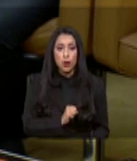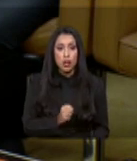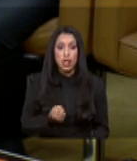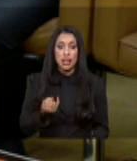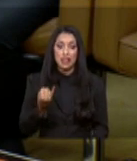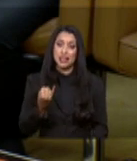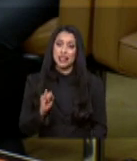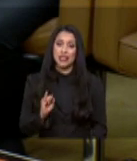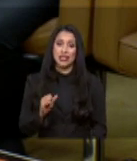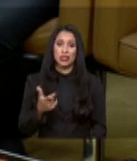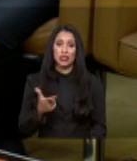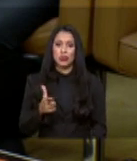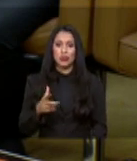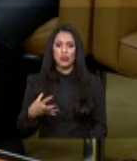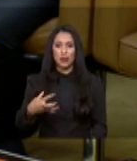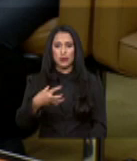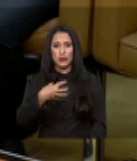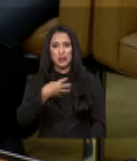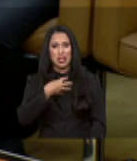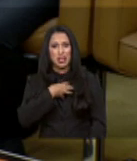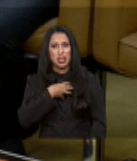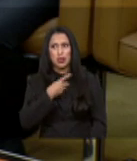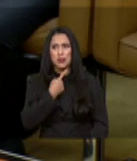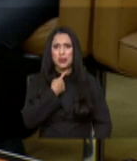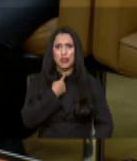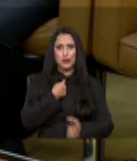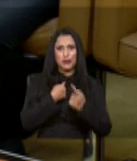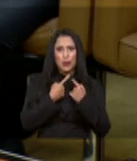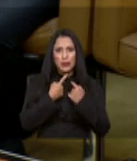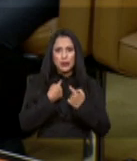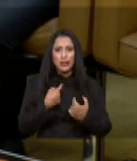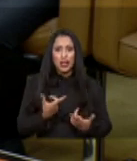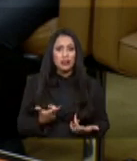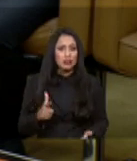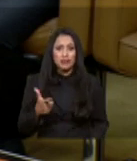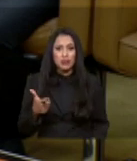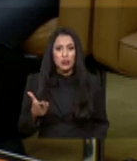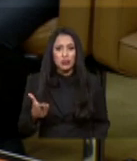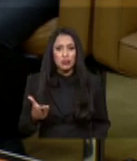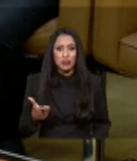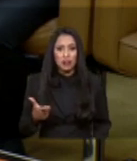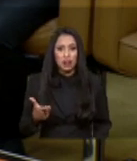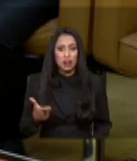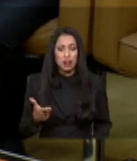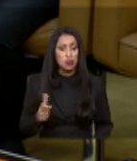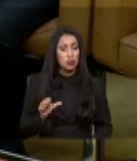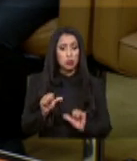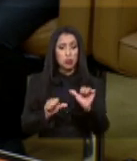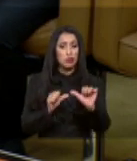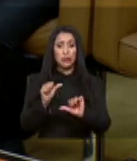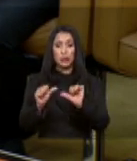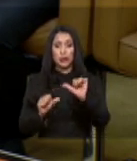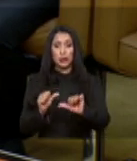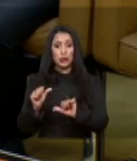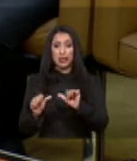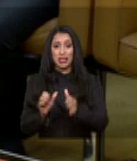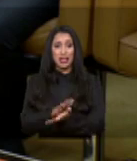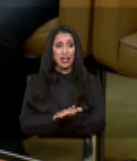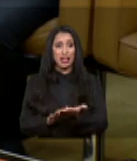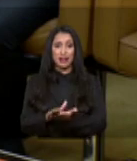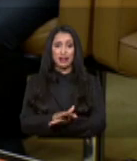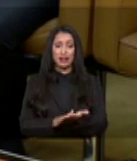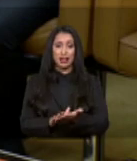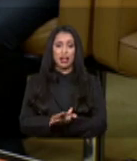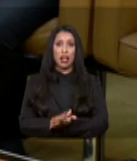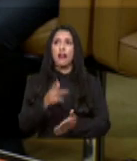não tem um sentimento, uma vontade, as questões não mudam. E não cabe